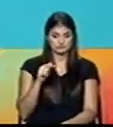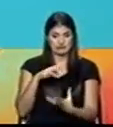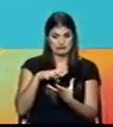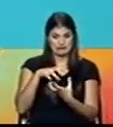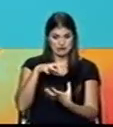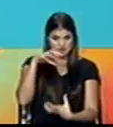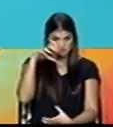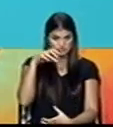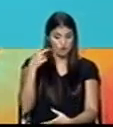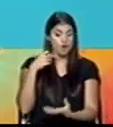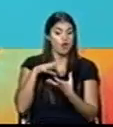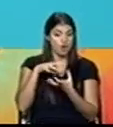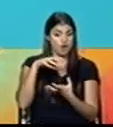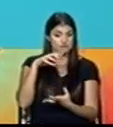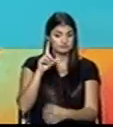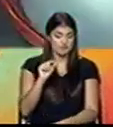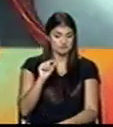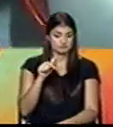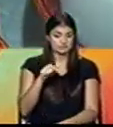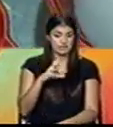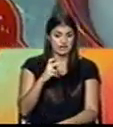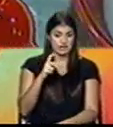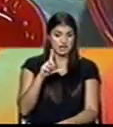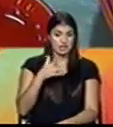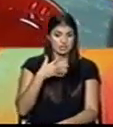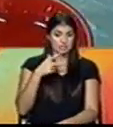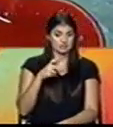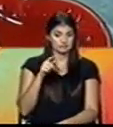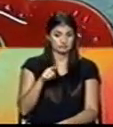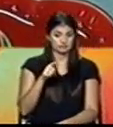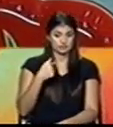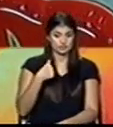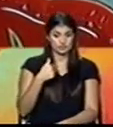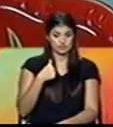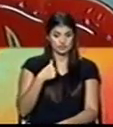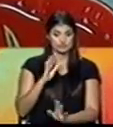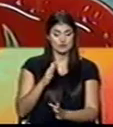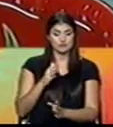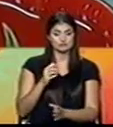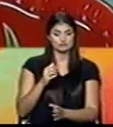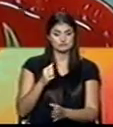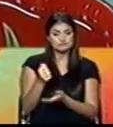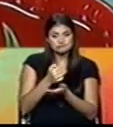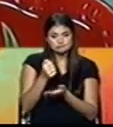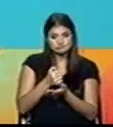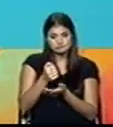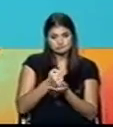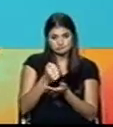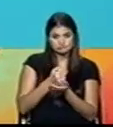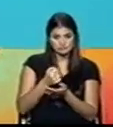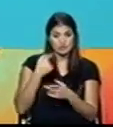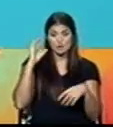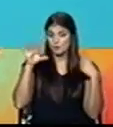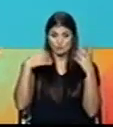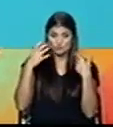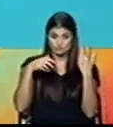ananás ou abacaxi. Sim. Este aqui é de calda, eu trouxe só para vocês verem. E o que eu fiz foi que eu já triturei isto com uma varinha mágica, só para não estar aqui a fazer barulho.